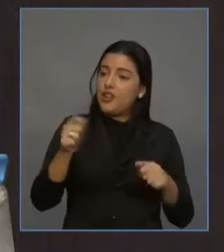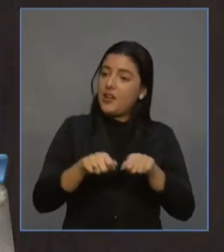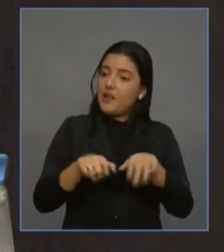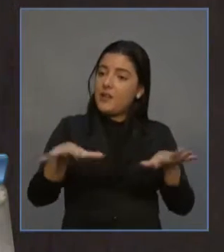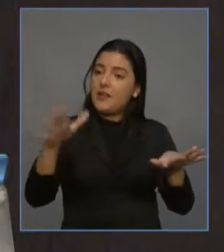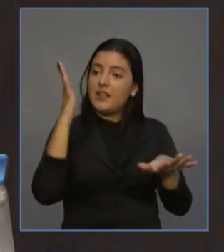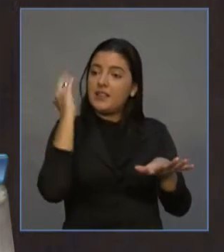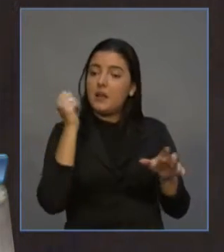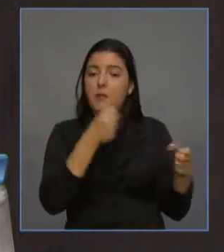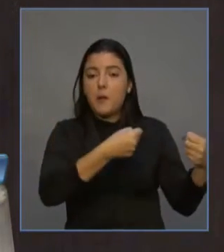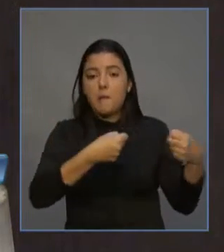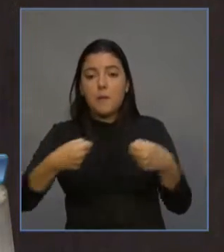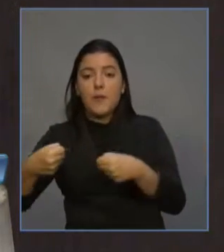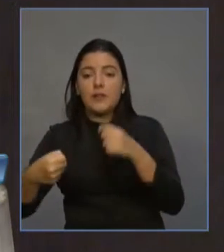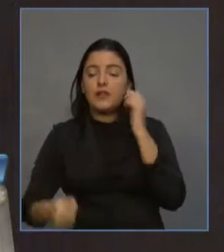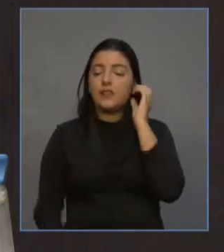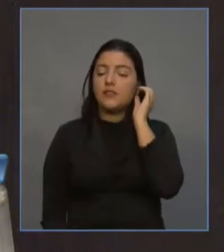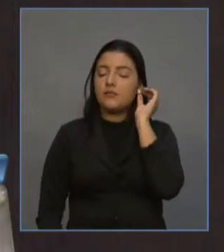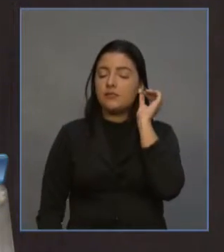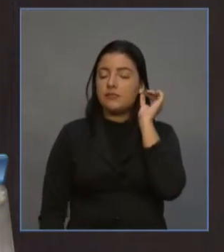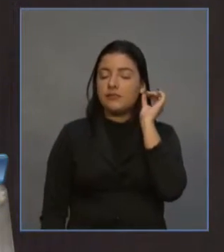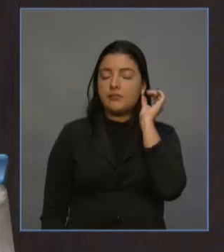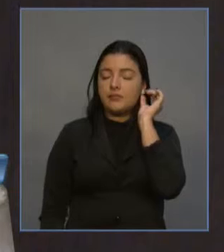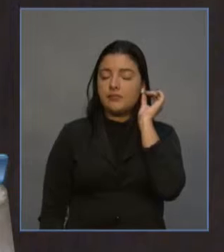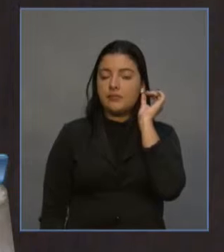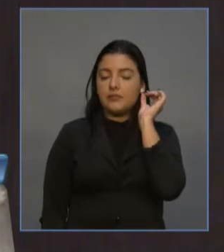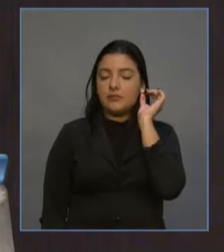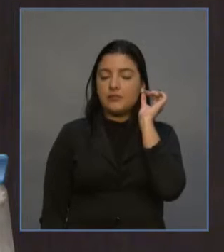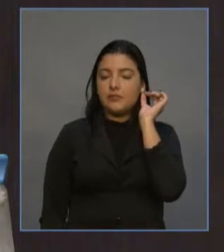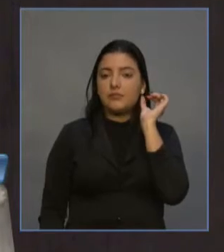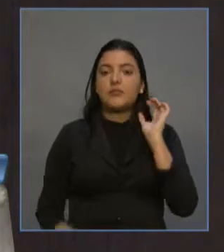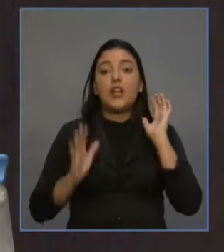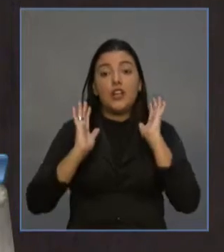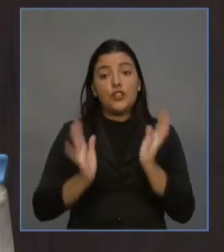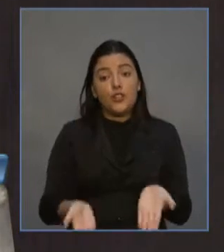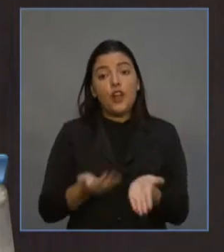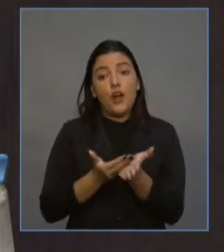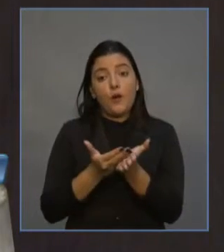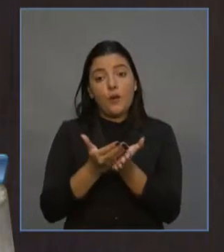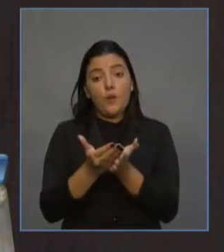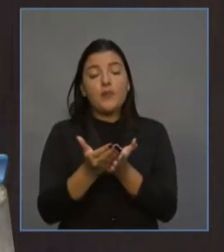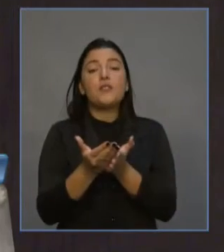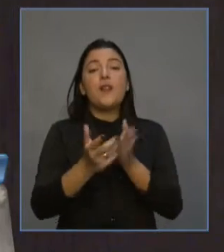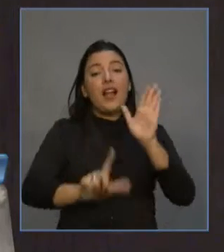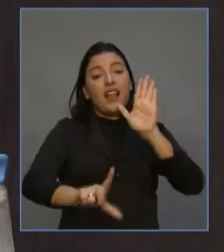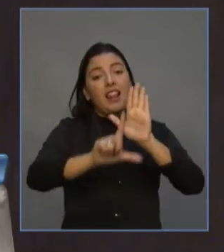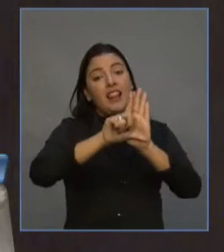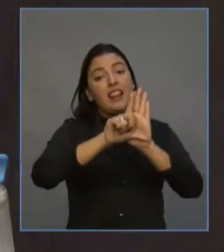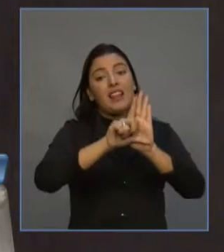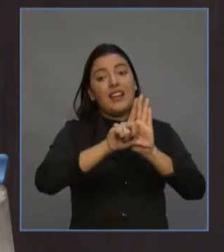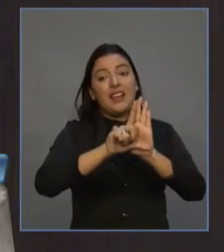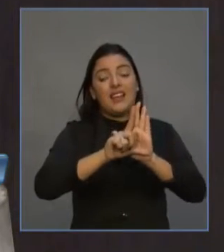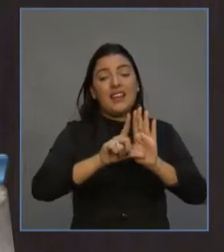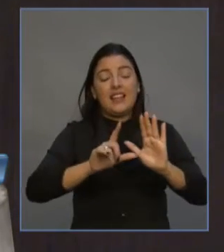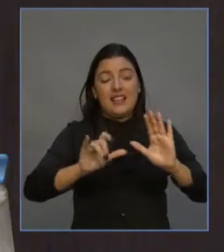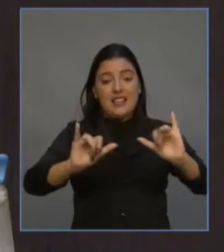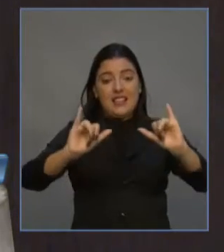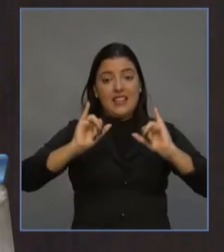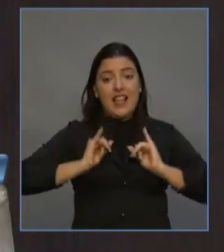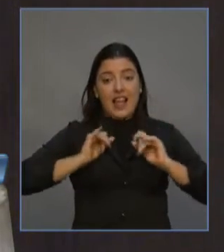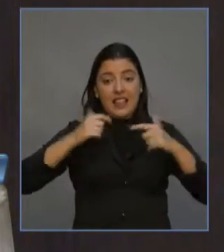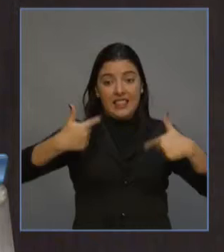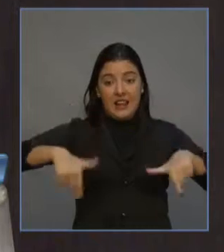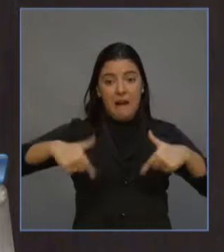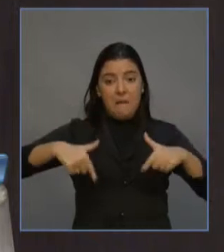saber e do poder. Eles querem retirar, já o fizeram, já começaram a fazer isso com a reforma trabalhista. Eles vão fazer isso agora com